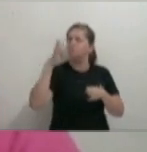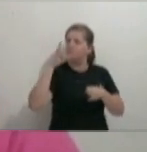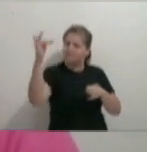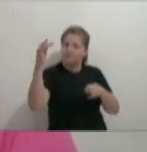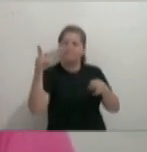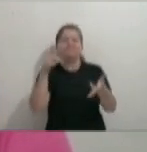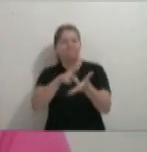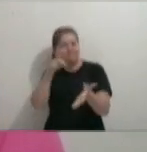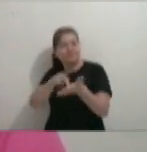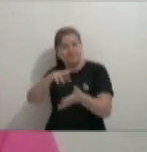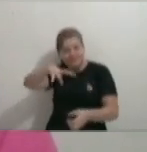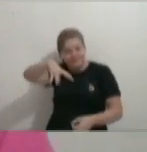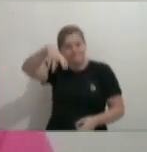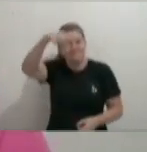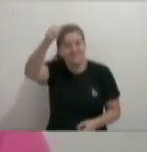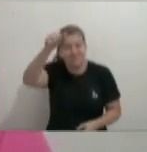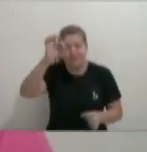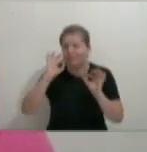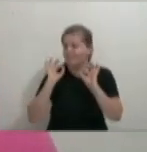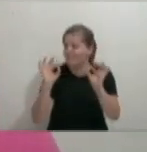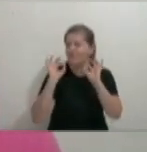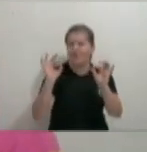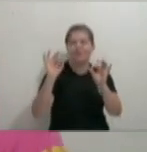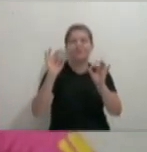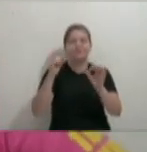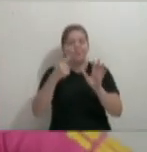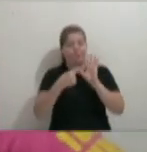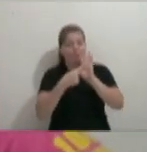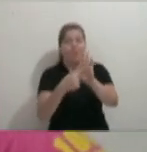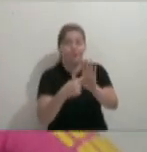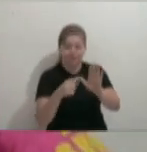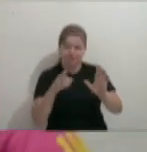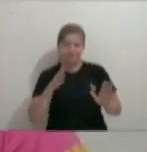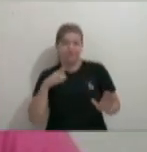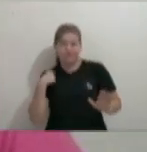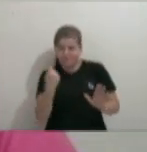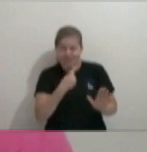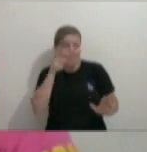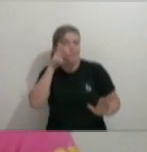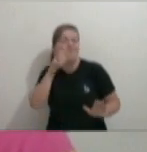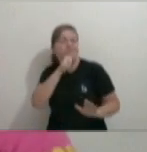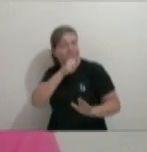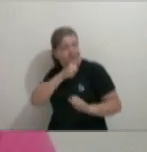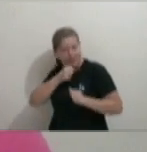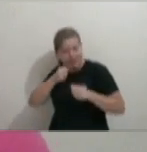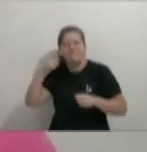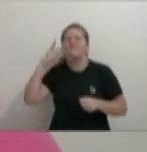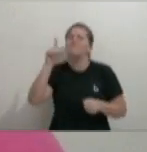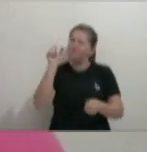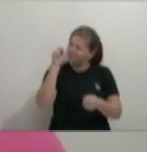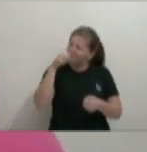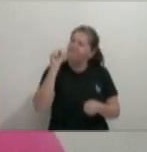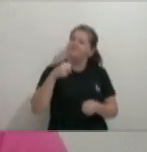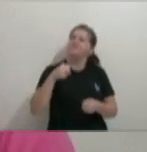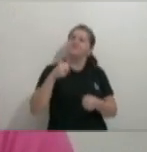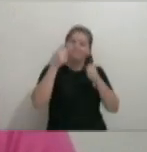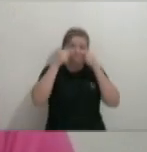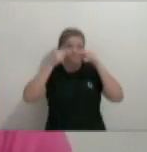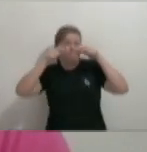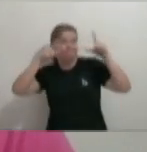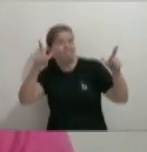coisas. E realmente o prêmio foi um empurrão, assim, uma coisa maravilhosa para a gente